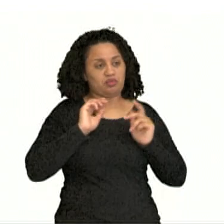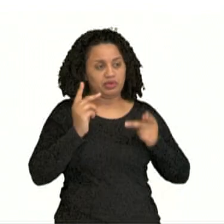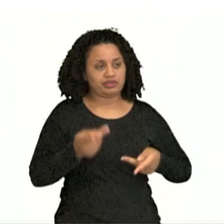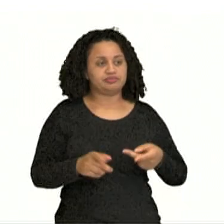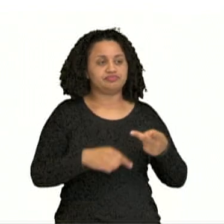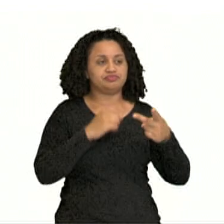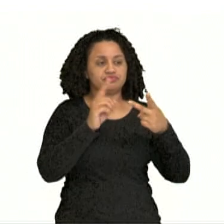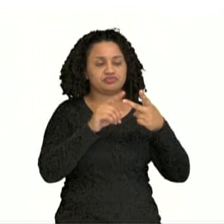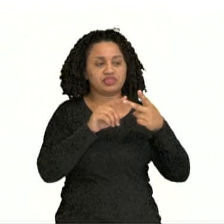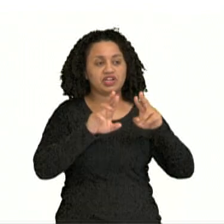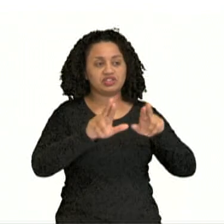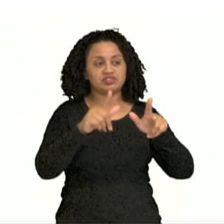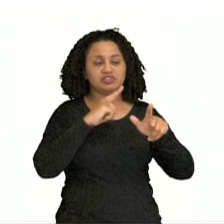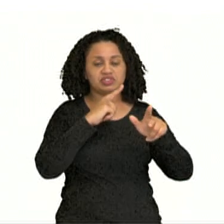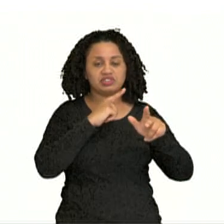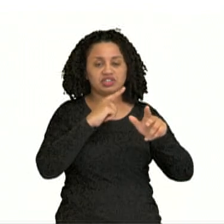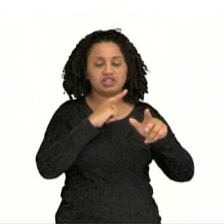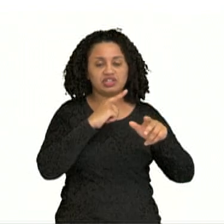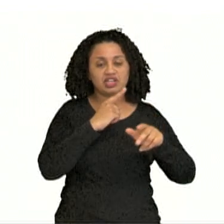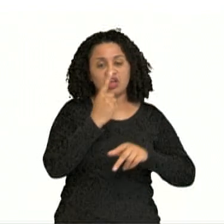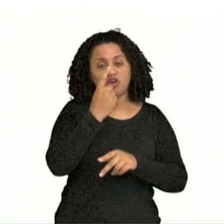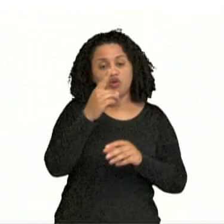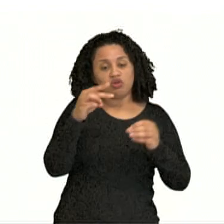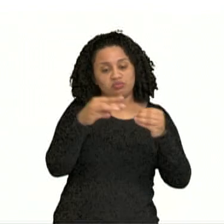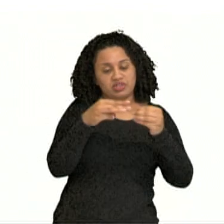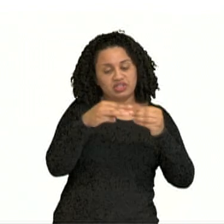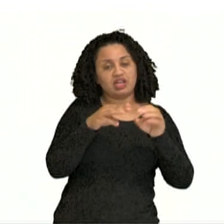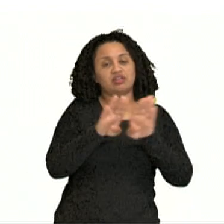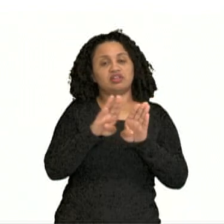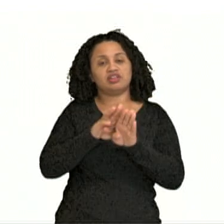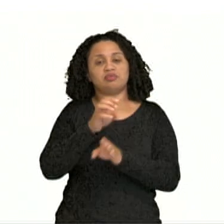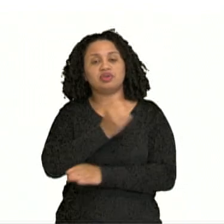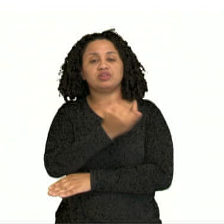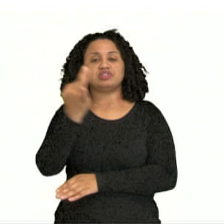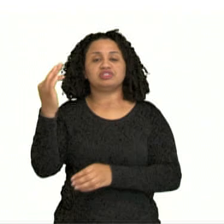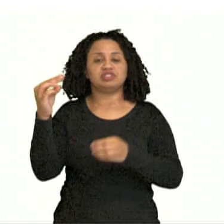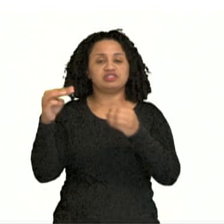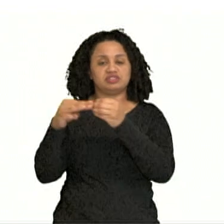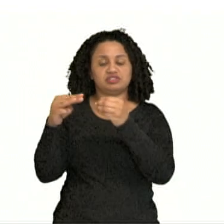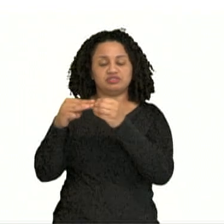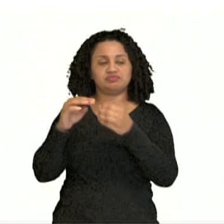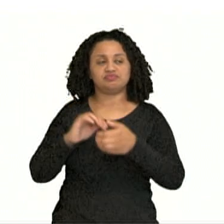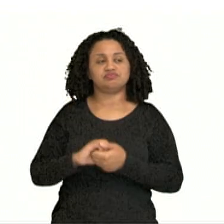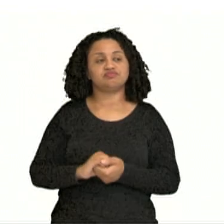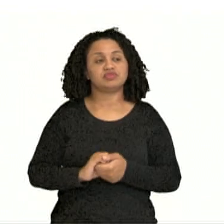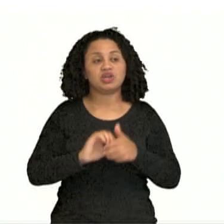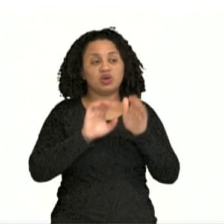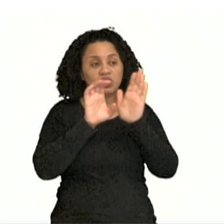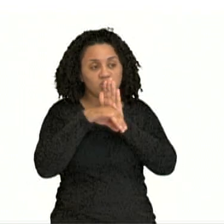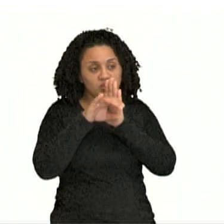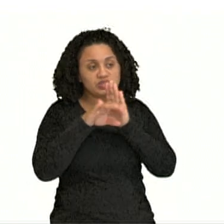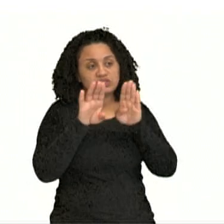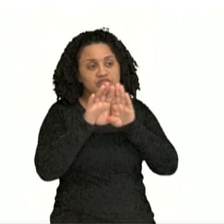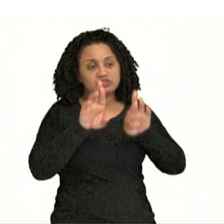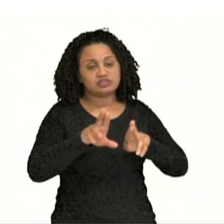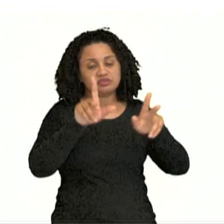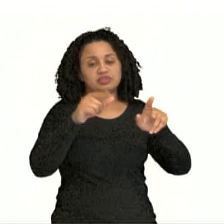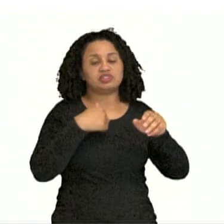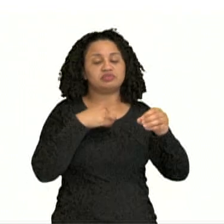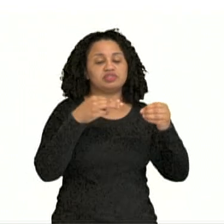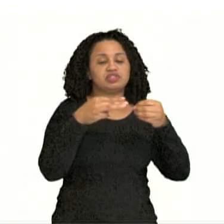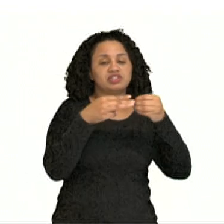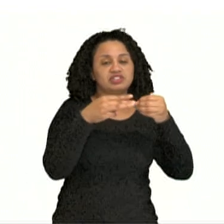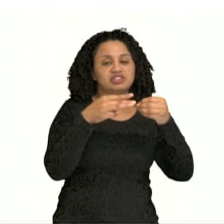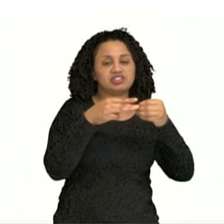diferença de unicelulares para pluricelulares, quantidade de células, o conceito e a diferença de célula procarionte